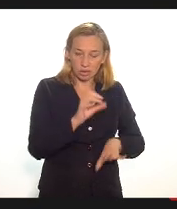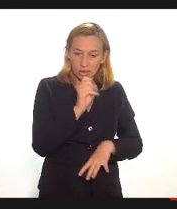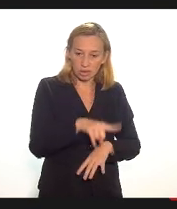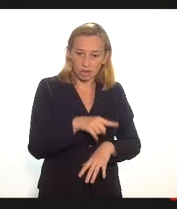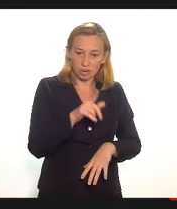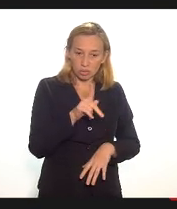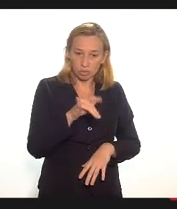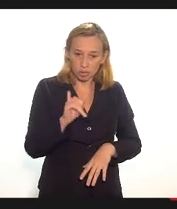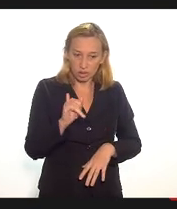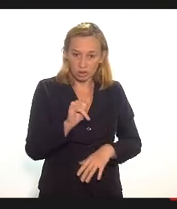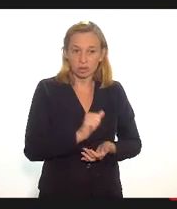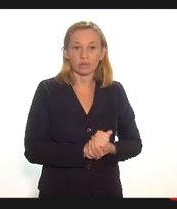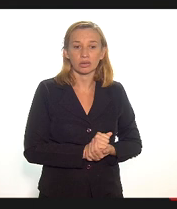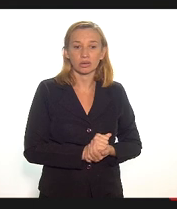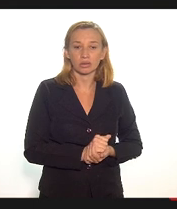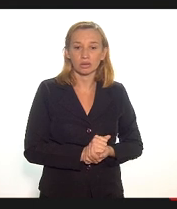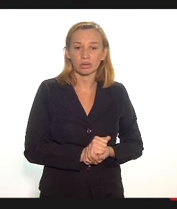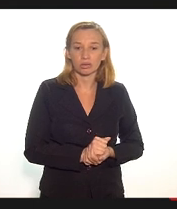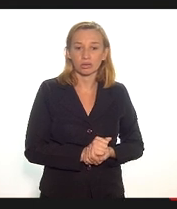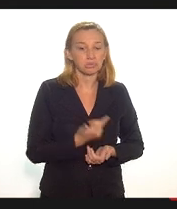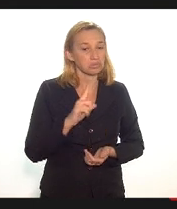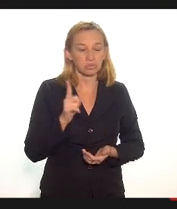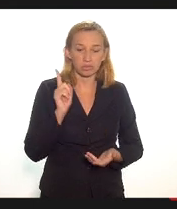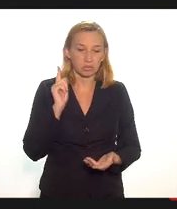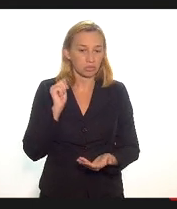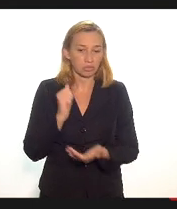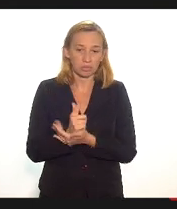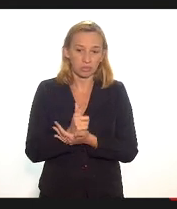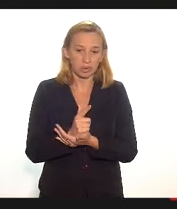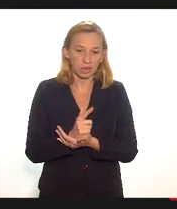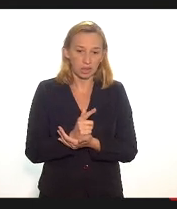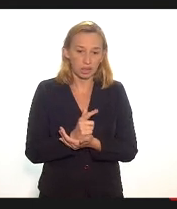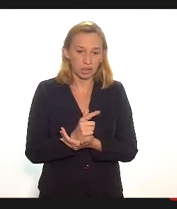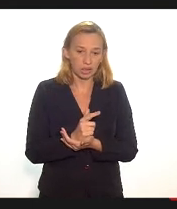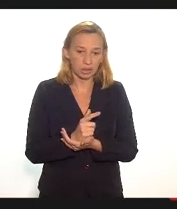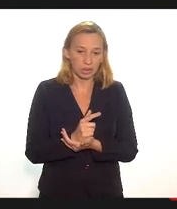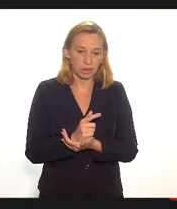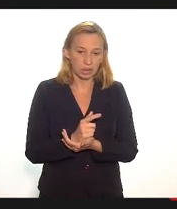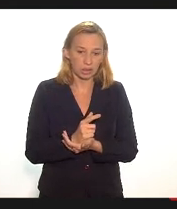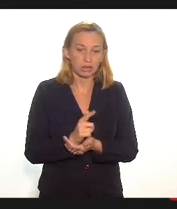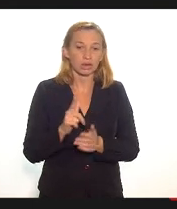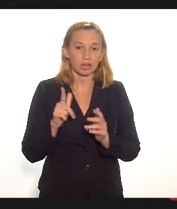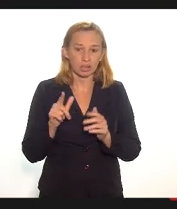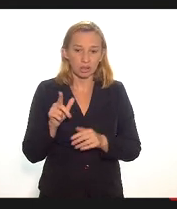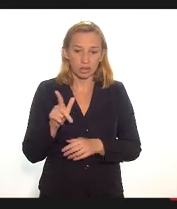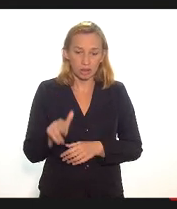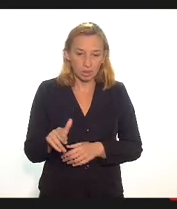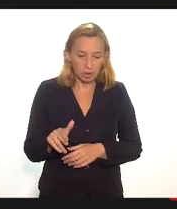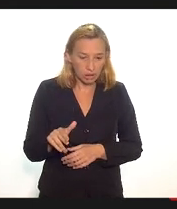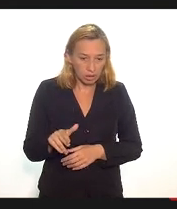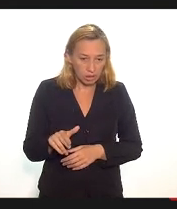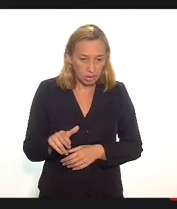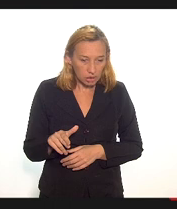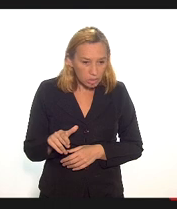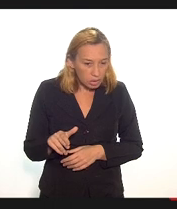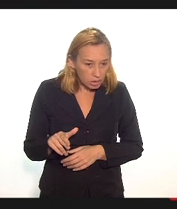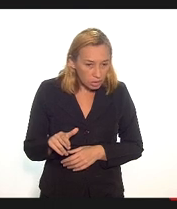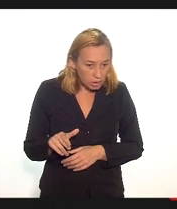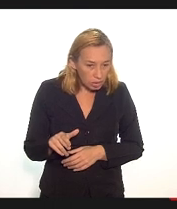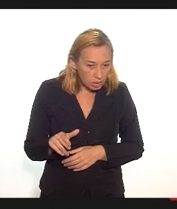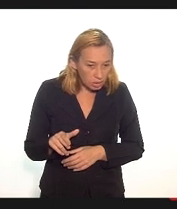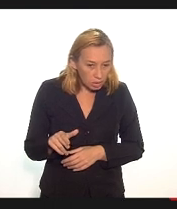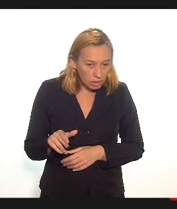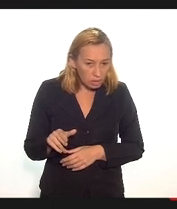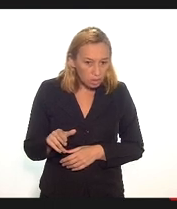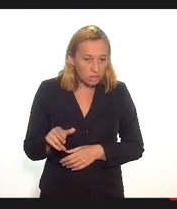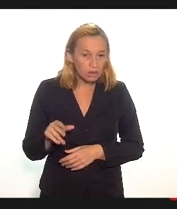Tupi, e que não paga participação especial, como é o caso de Sul de Lula e Sépia, que